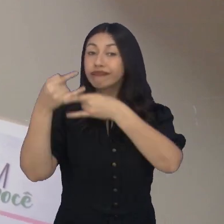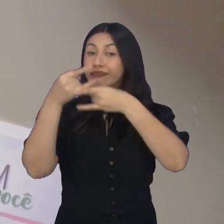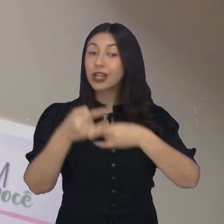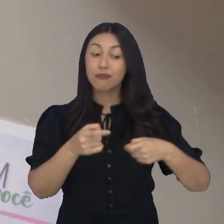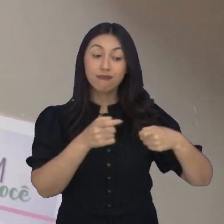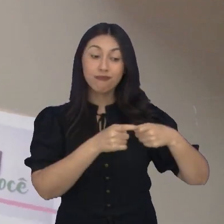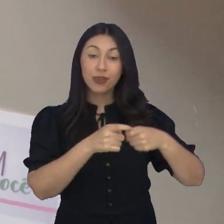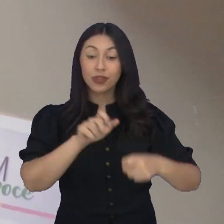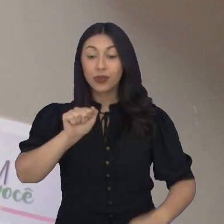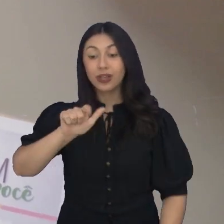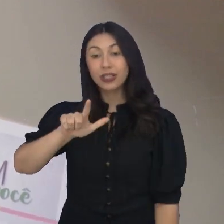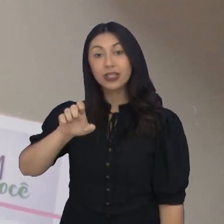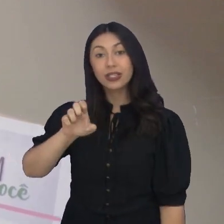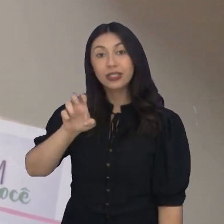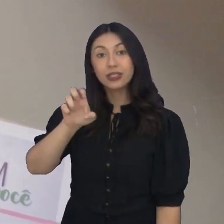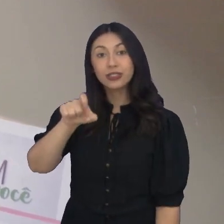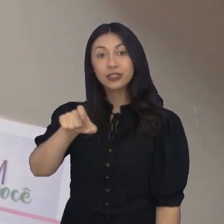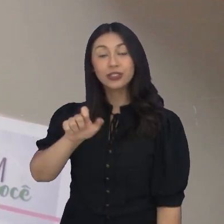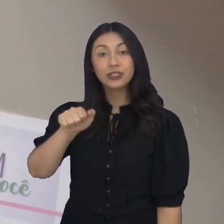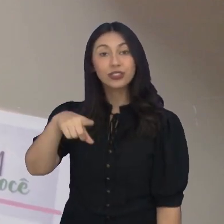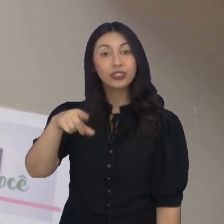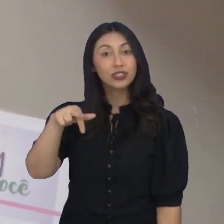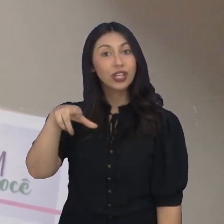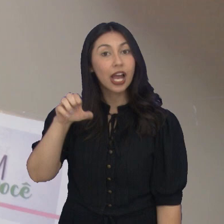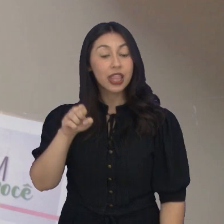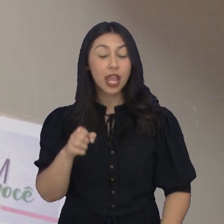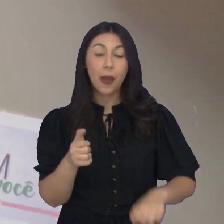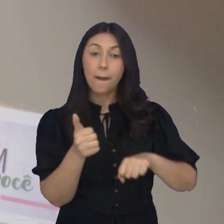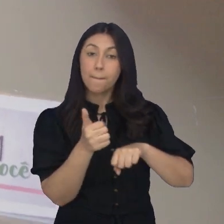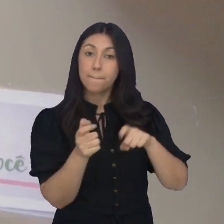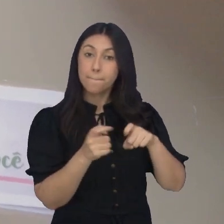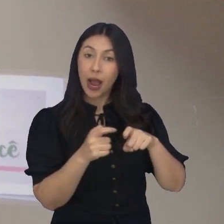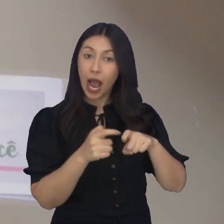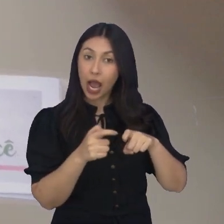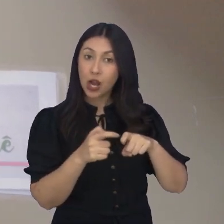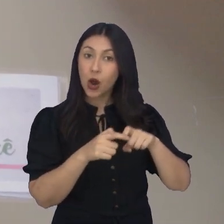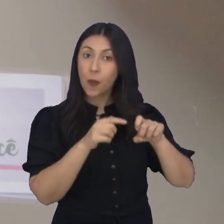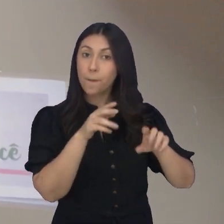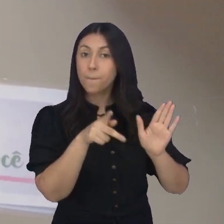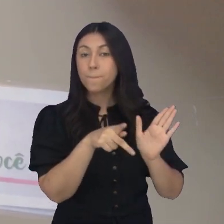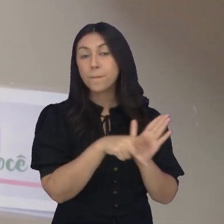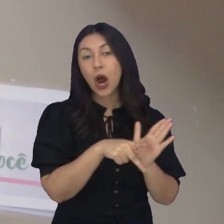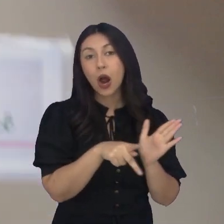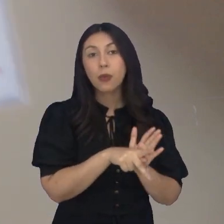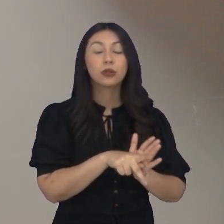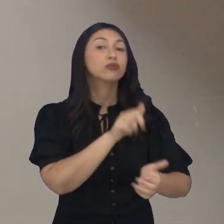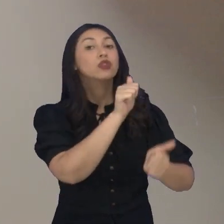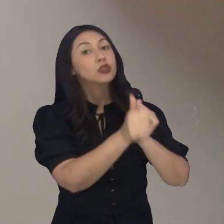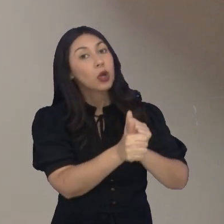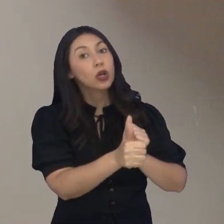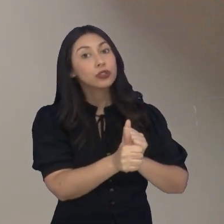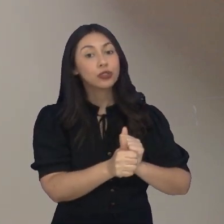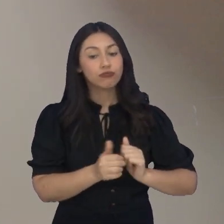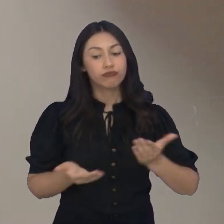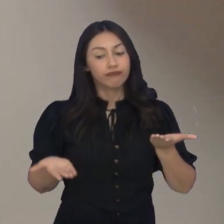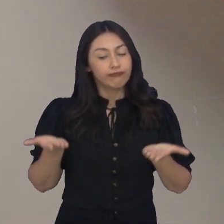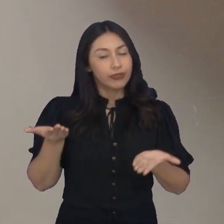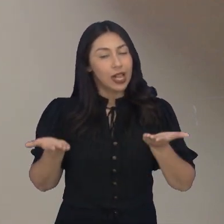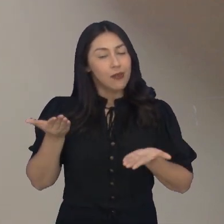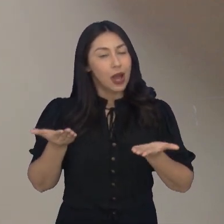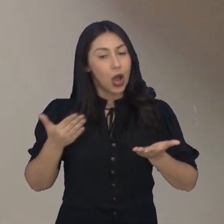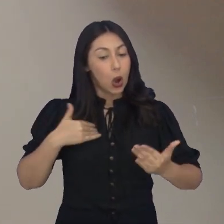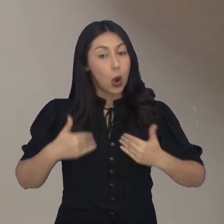Alexandre Paiva, que é médico do esporte, sobre os benefícios da atividade para o equilíbrio entre corpo, mente